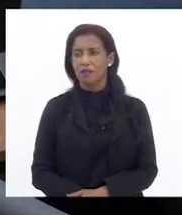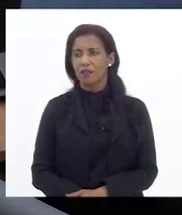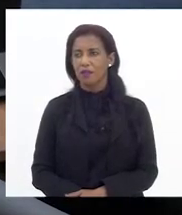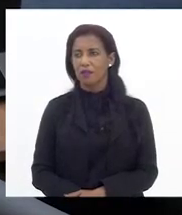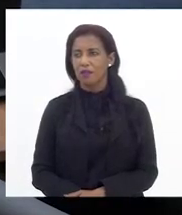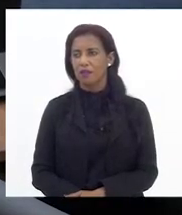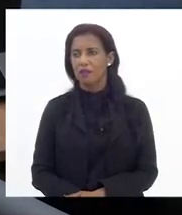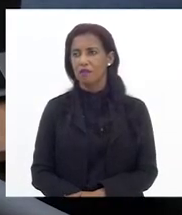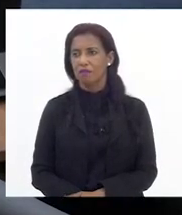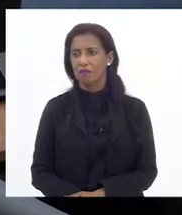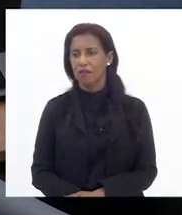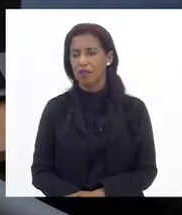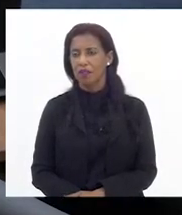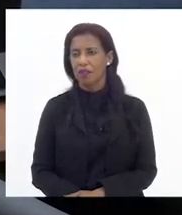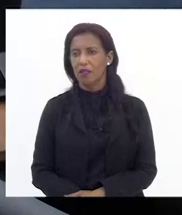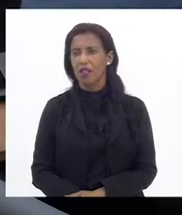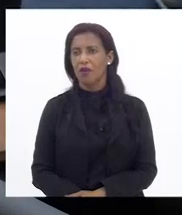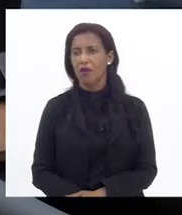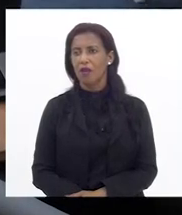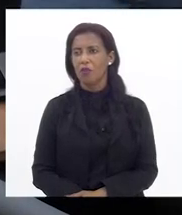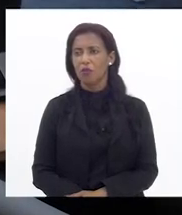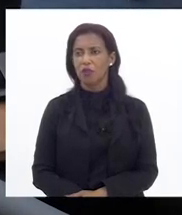E aí